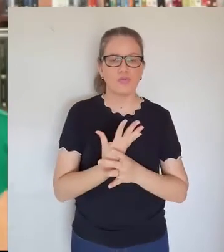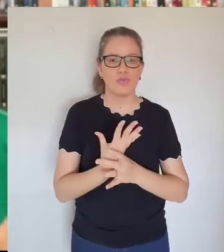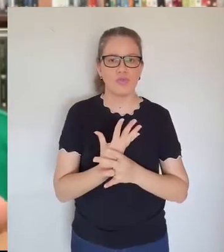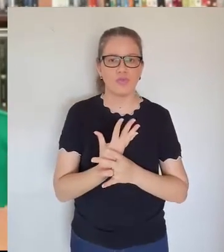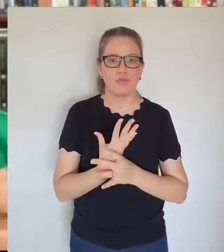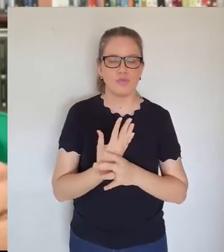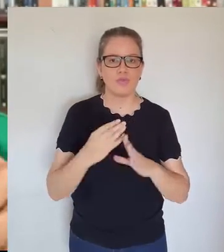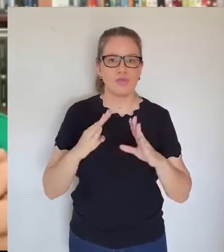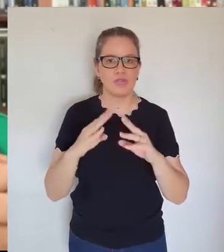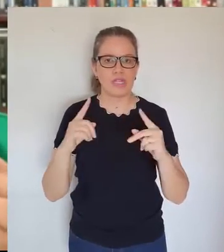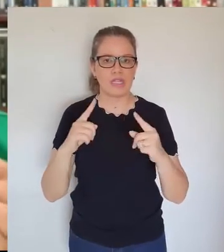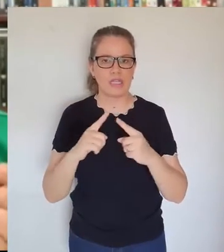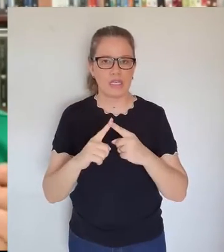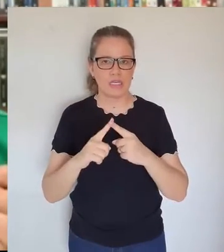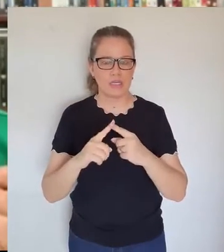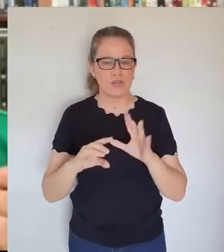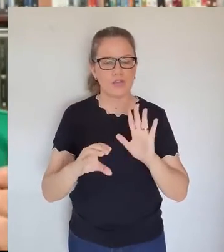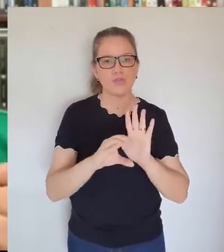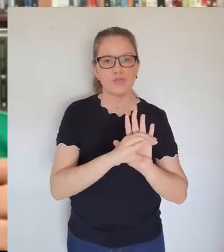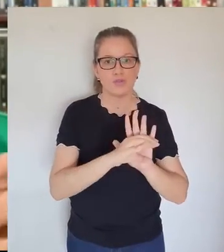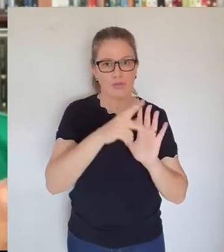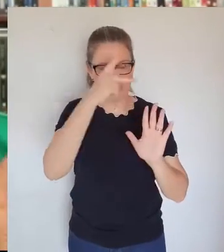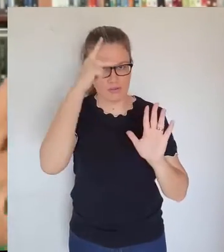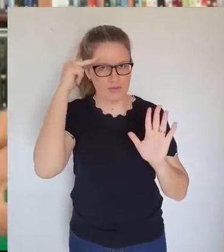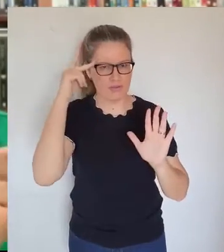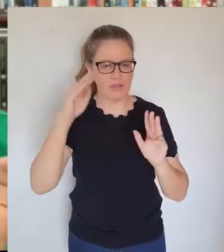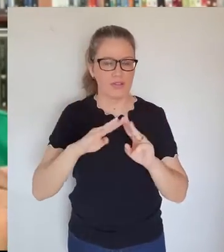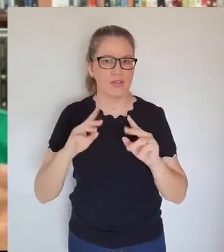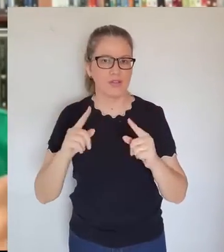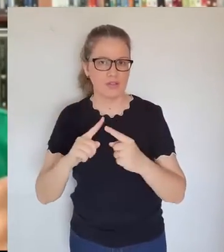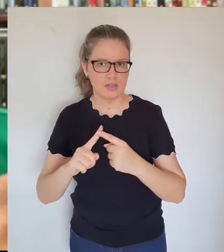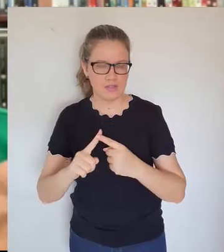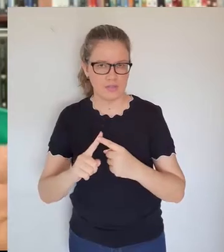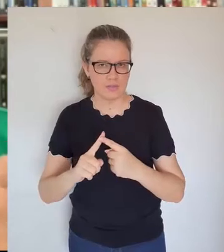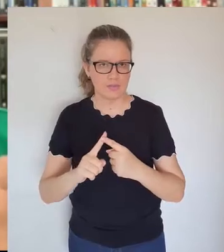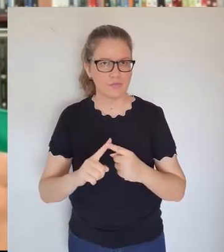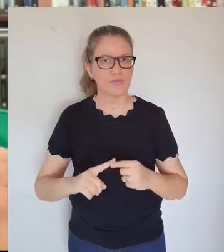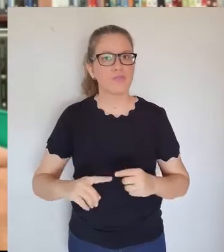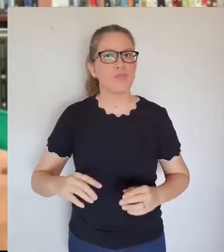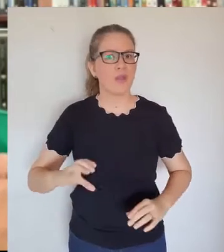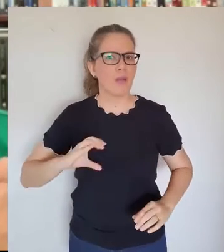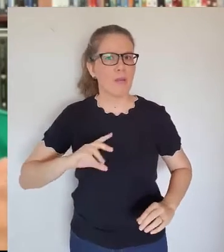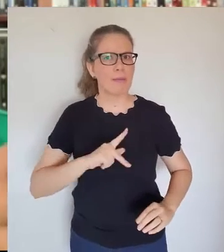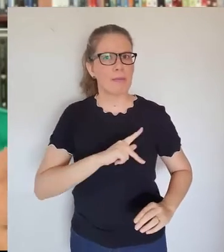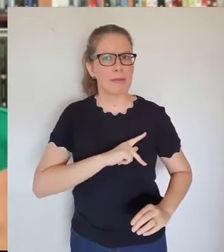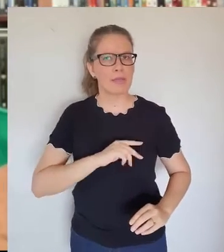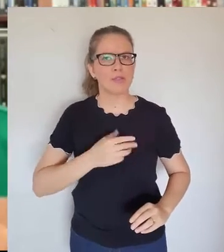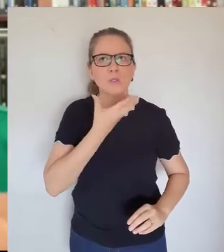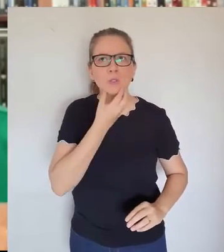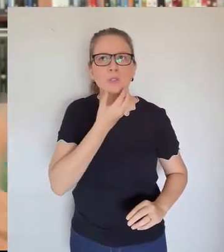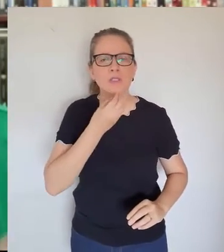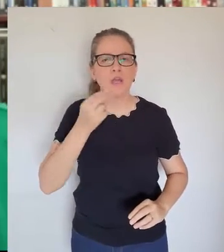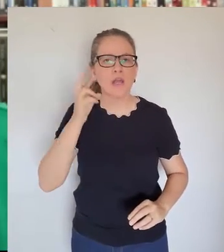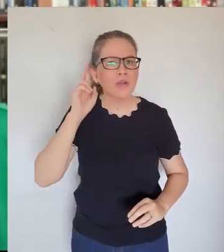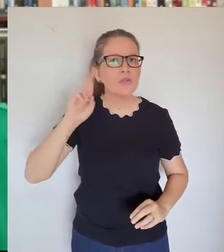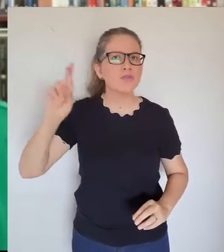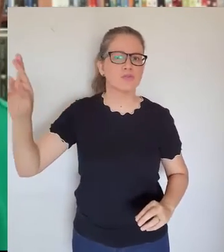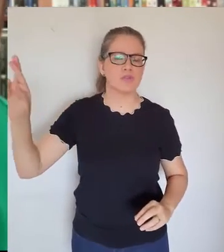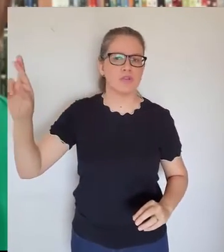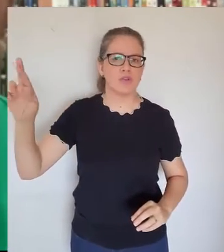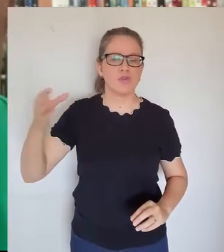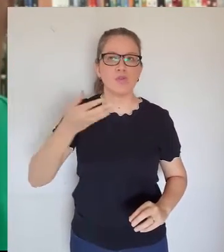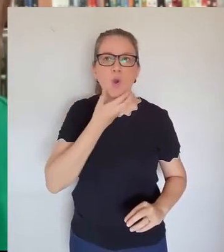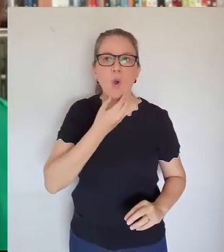o fundador da igreja dos Colossenses, e Paulo disse que ele era cooperador, servo de Jesus, homem de Deus